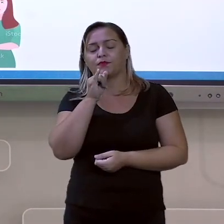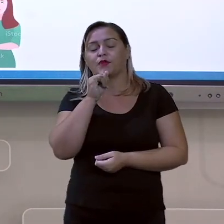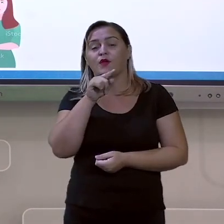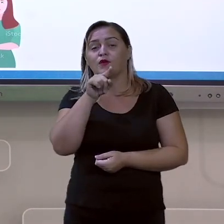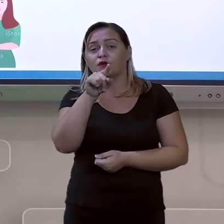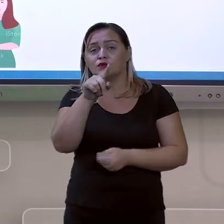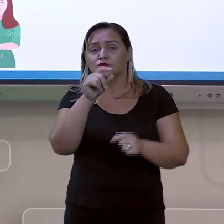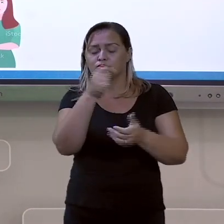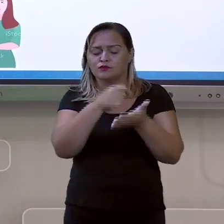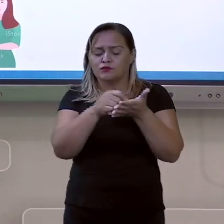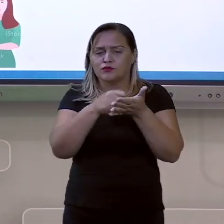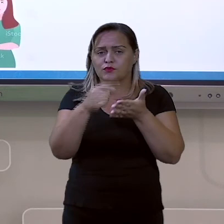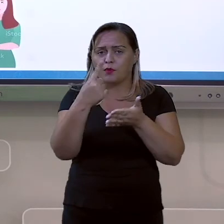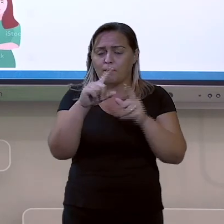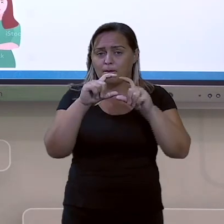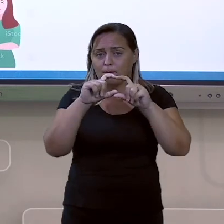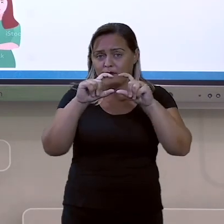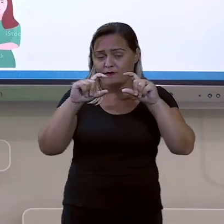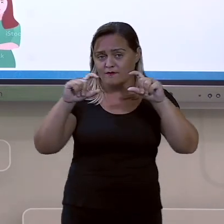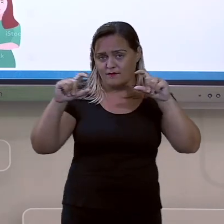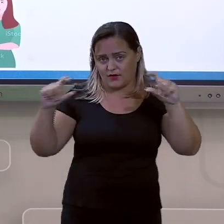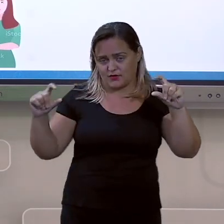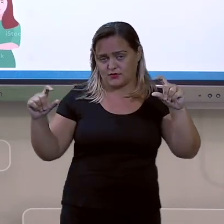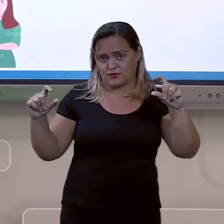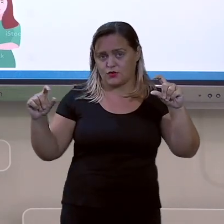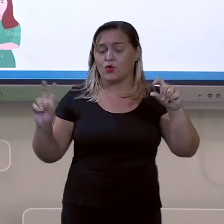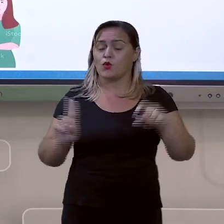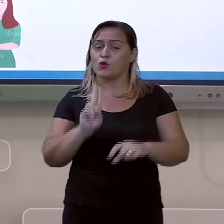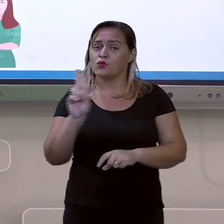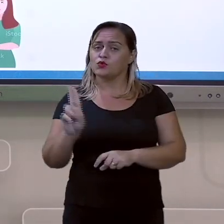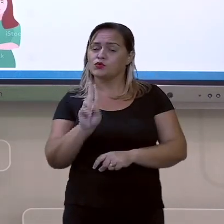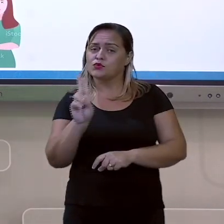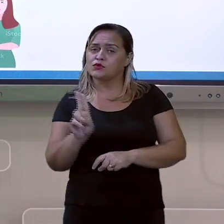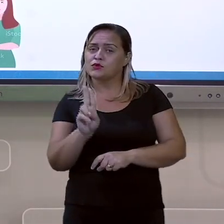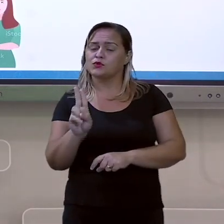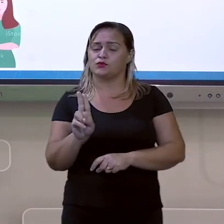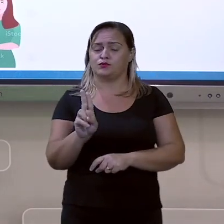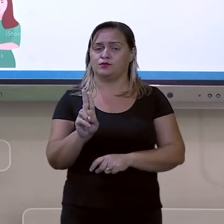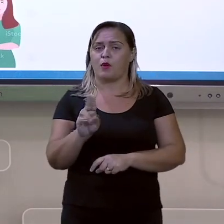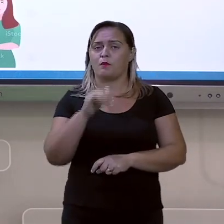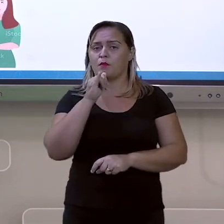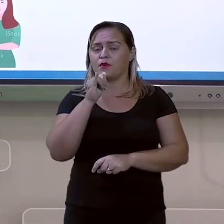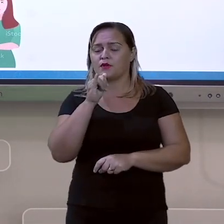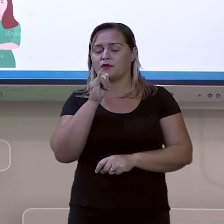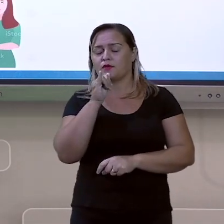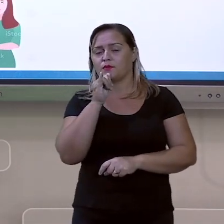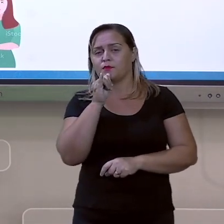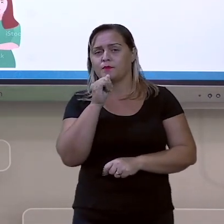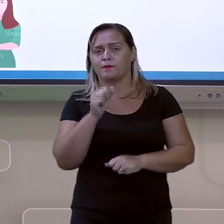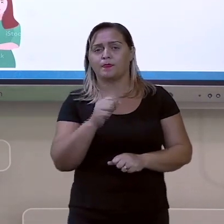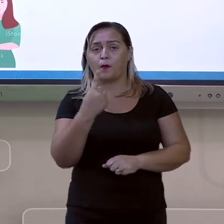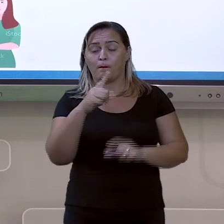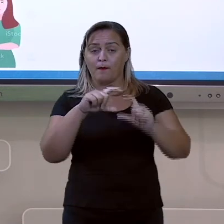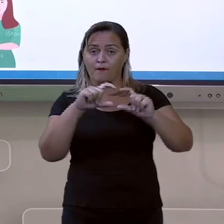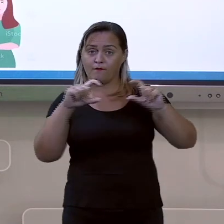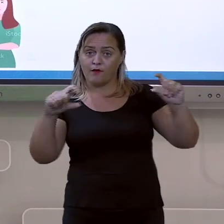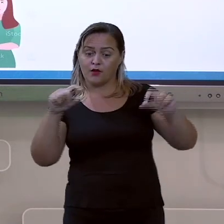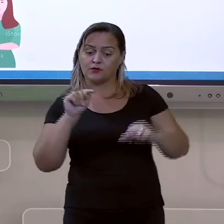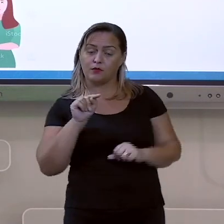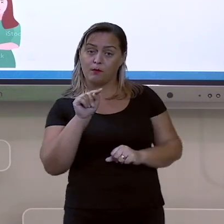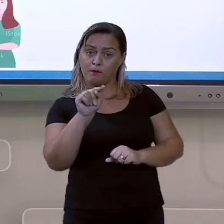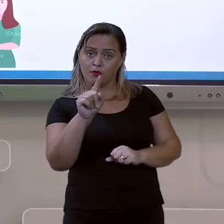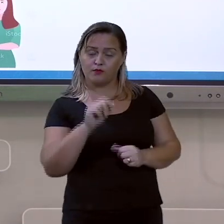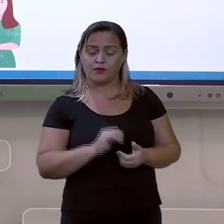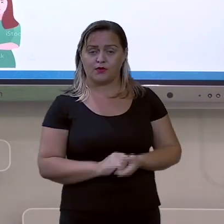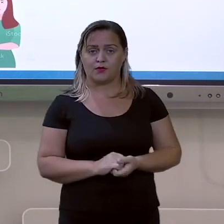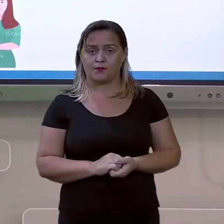cada pontuação. Como assim? Eu quero que vocês escrevam uma frase com ponto final. Eu quero